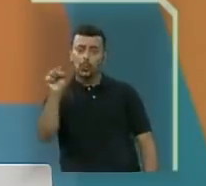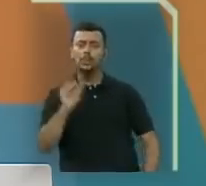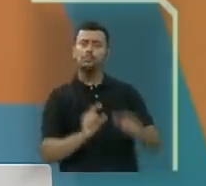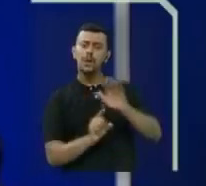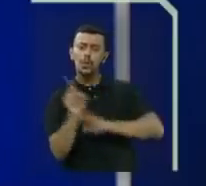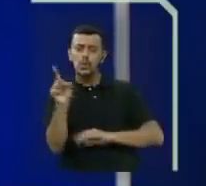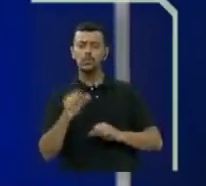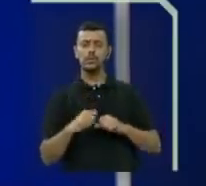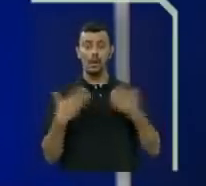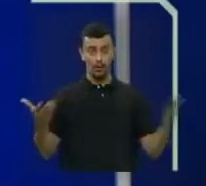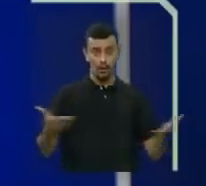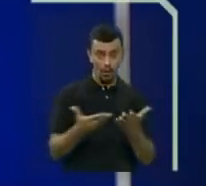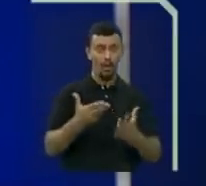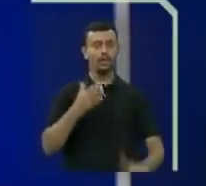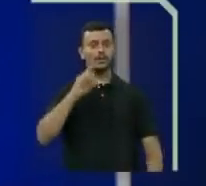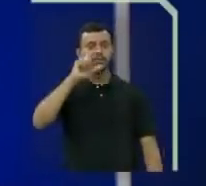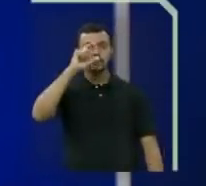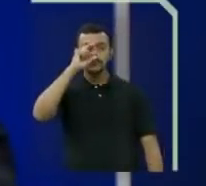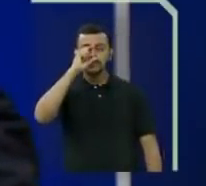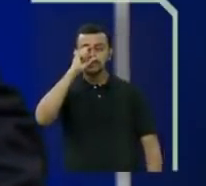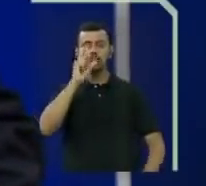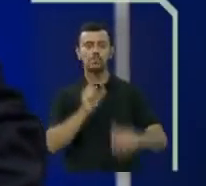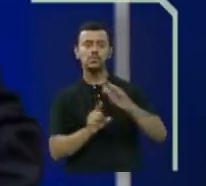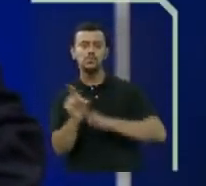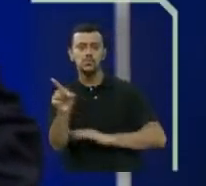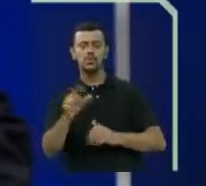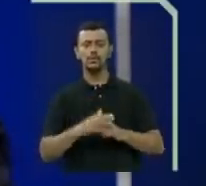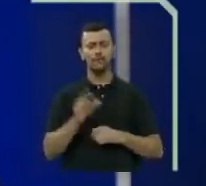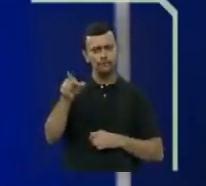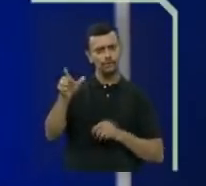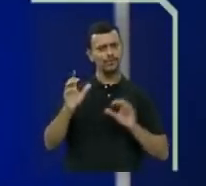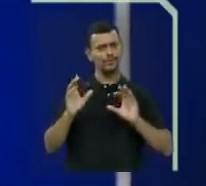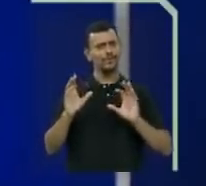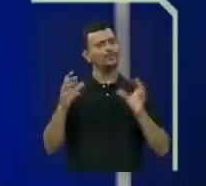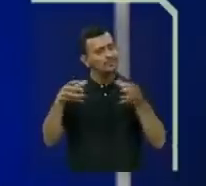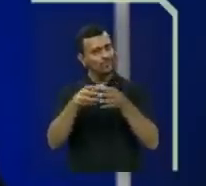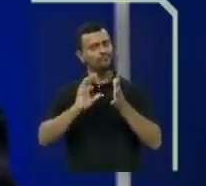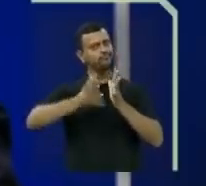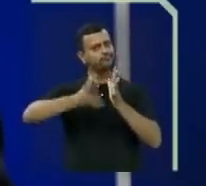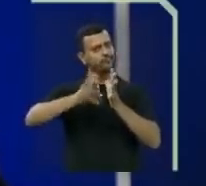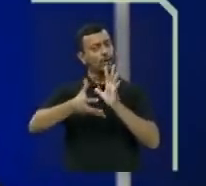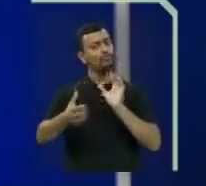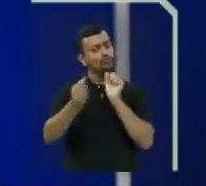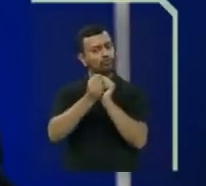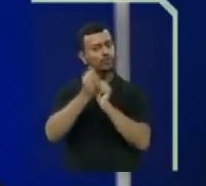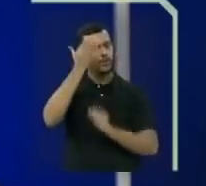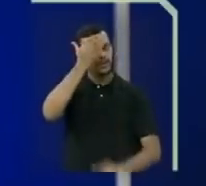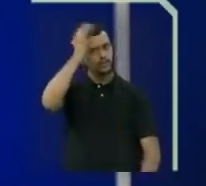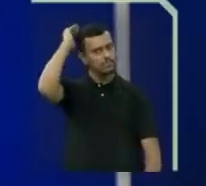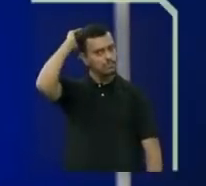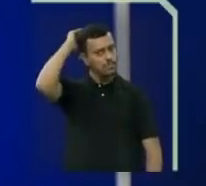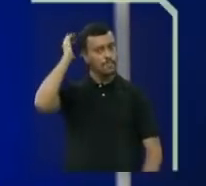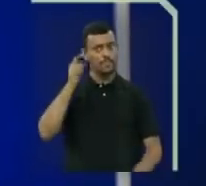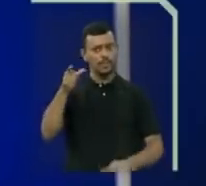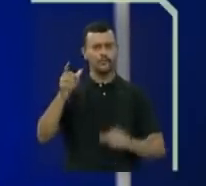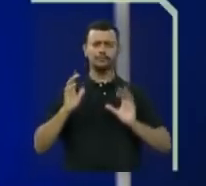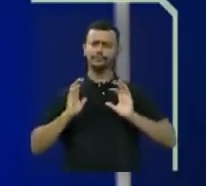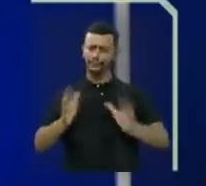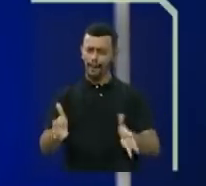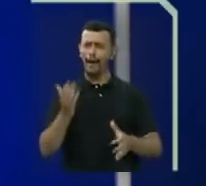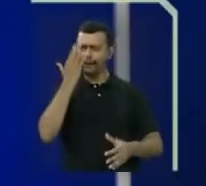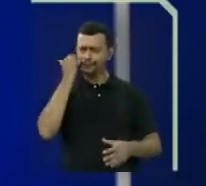Paulo Scaff. O senhor é do partido Temer, que deu golpe, tirou